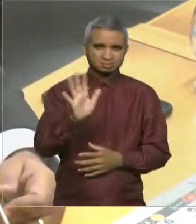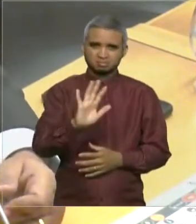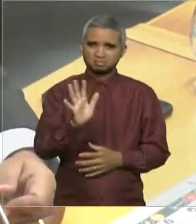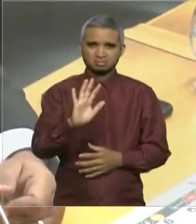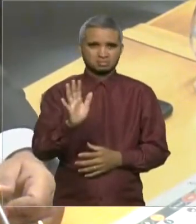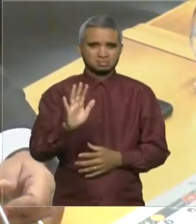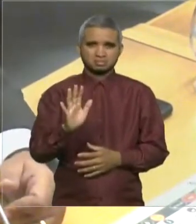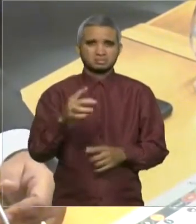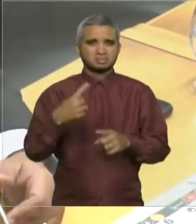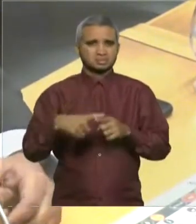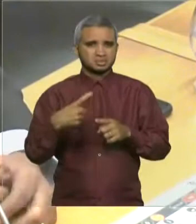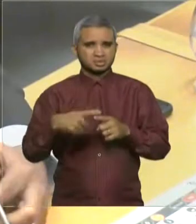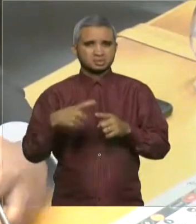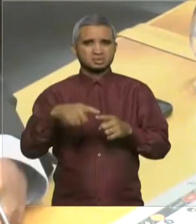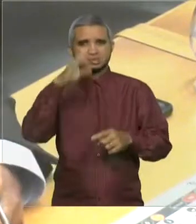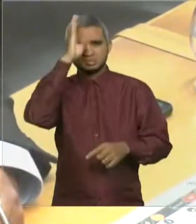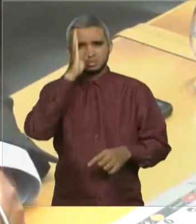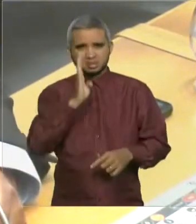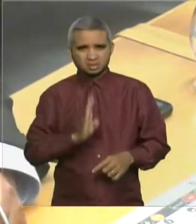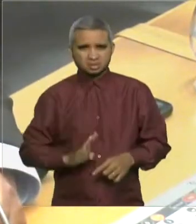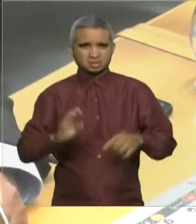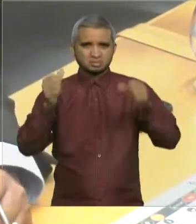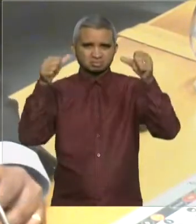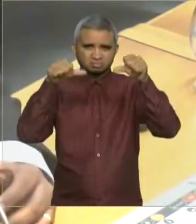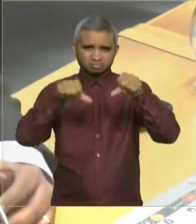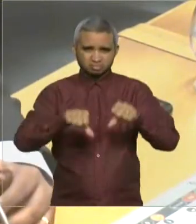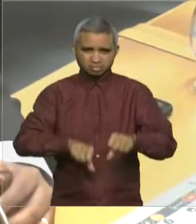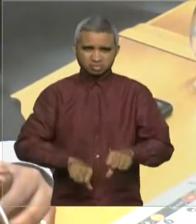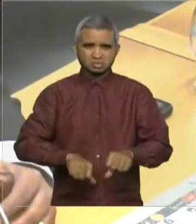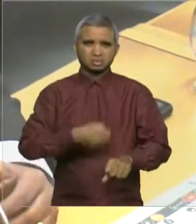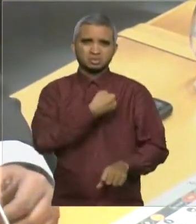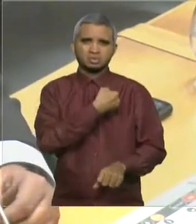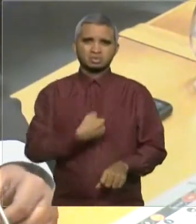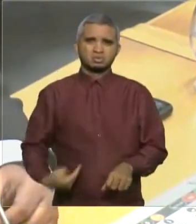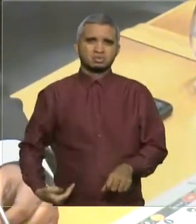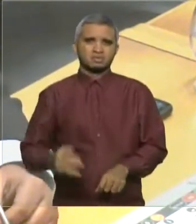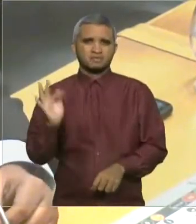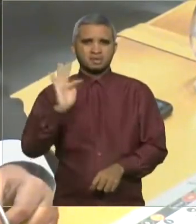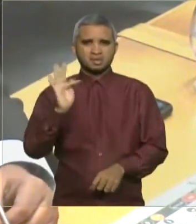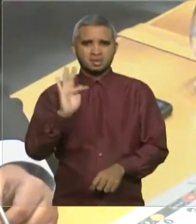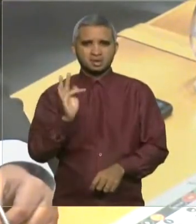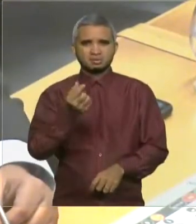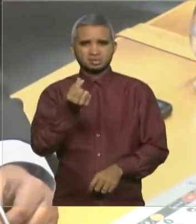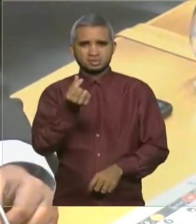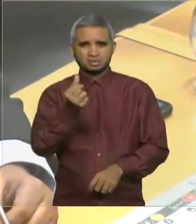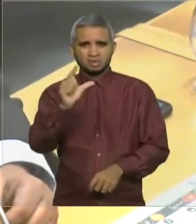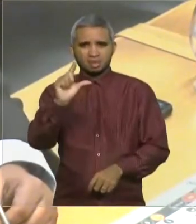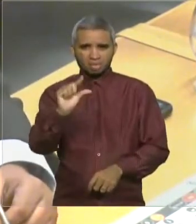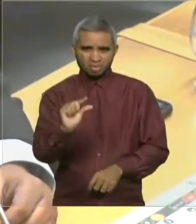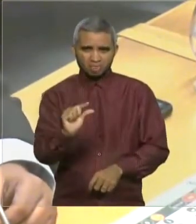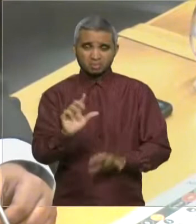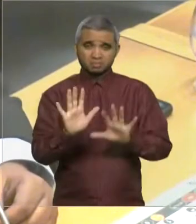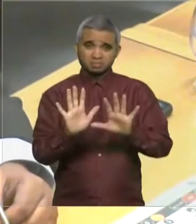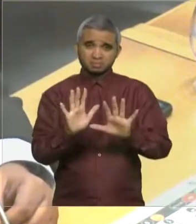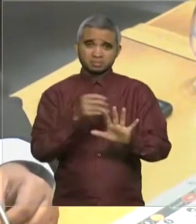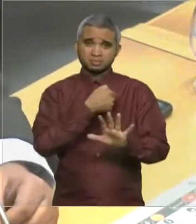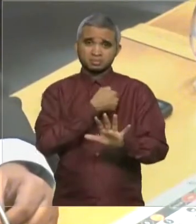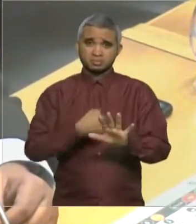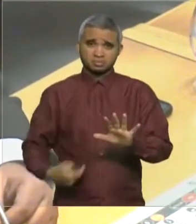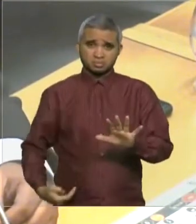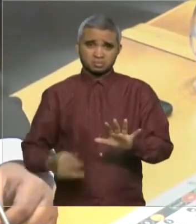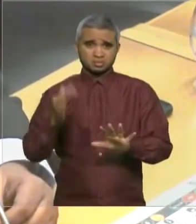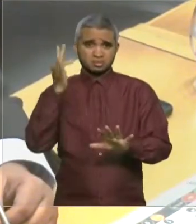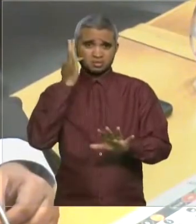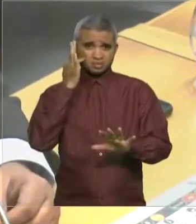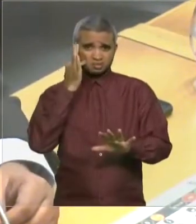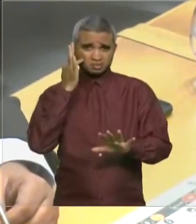de diminuição de receitas por parte do governo federal, mas é nesse momento que o governo Flávio Dino reforça a sua